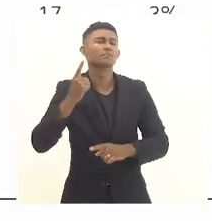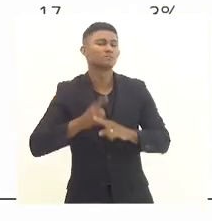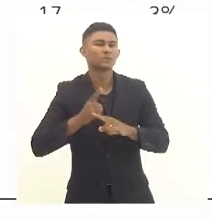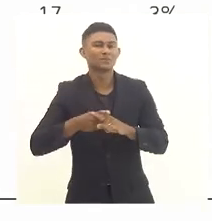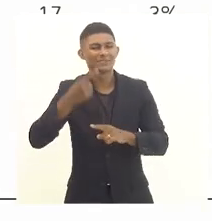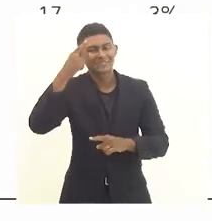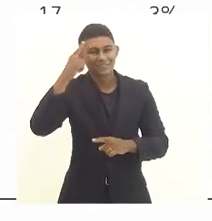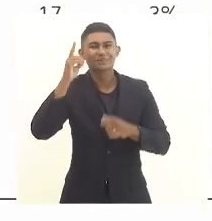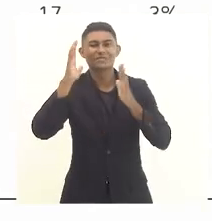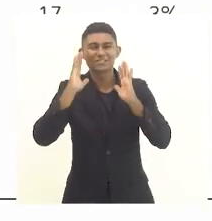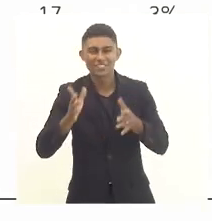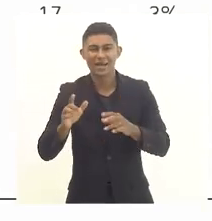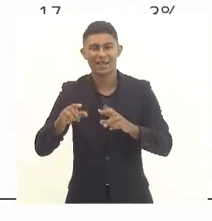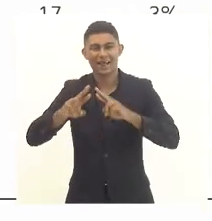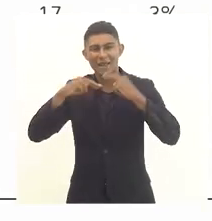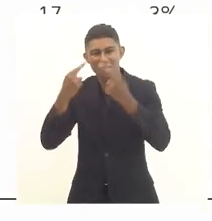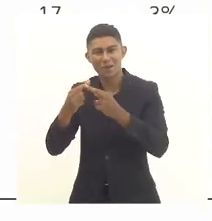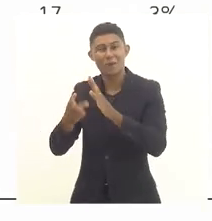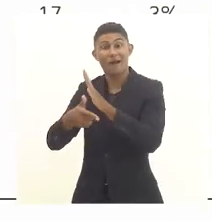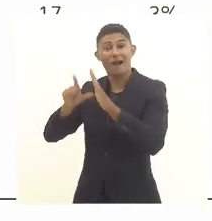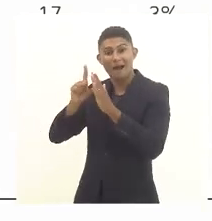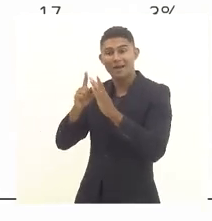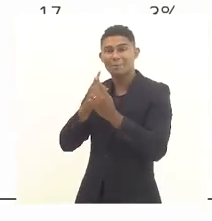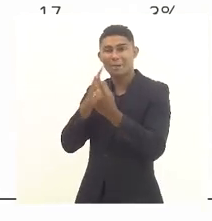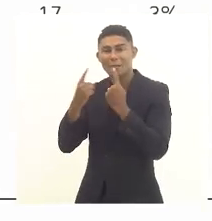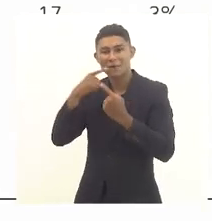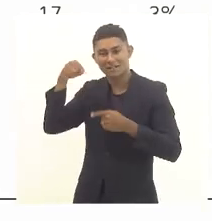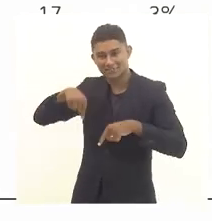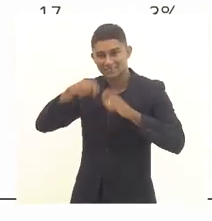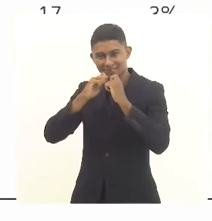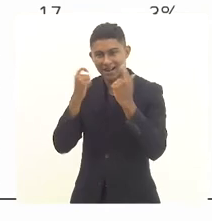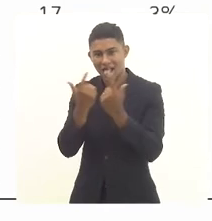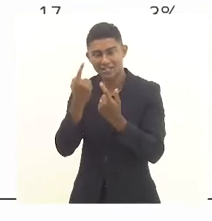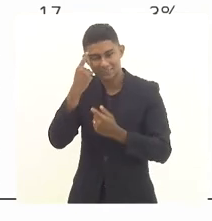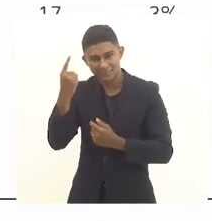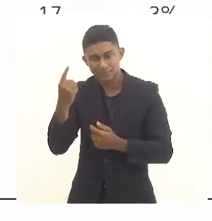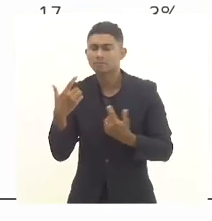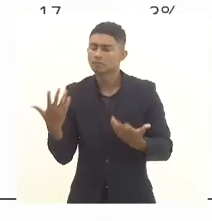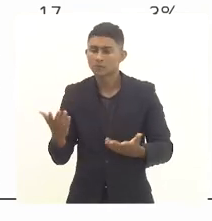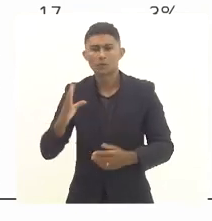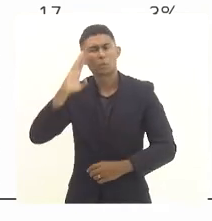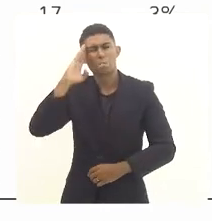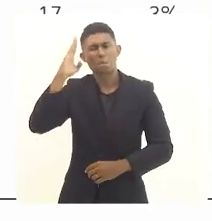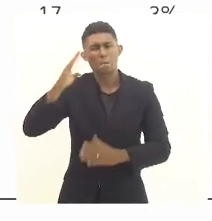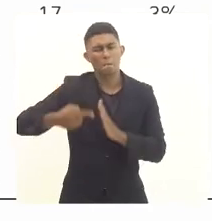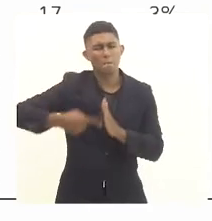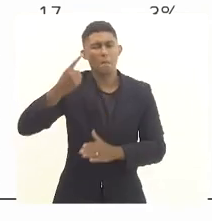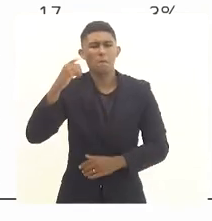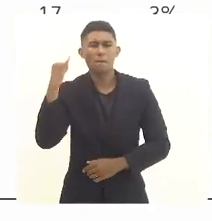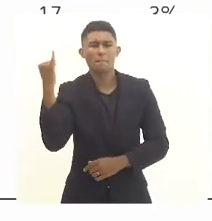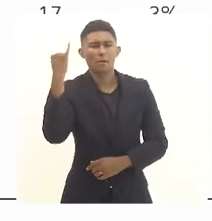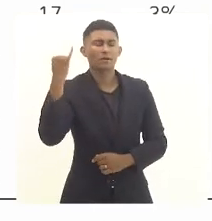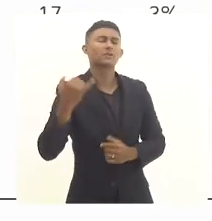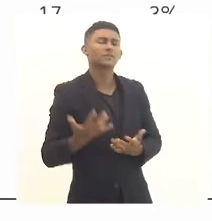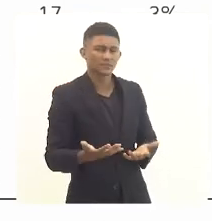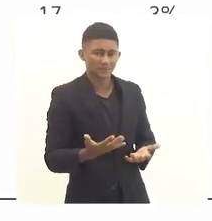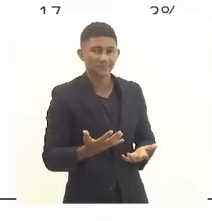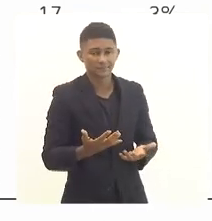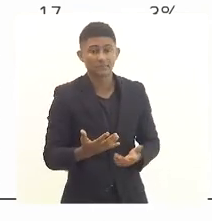conversamos muito nas reuniões aqui na LERJ, dizendo: esse pontapé inicial é importante para que isso aconteça. Nós